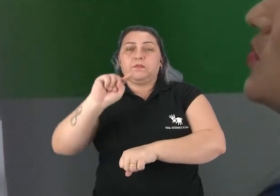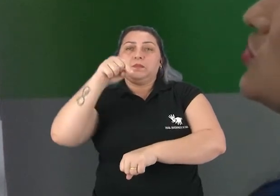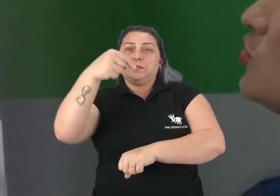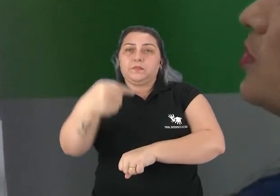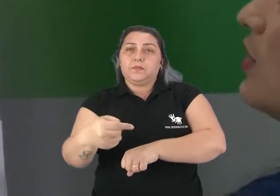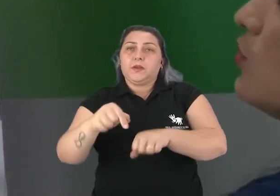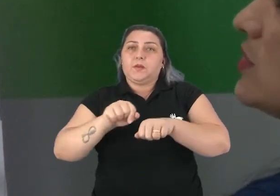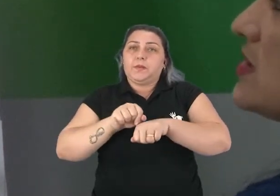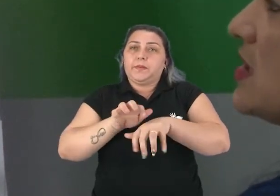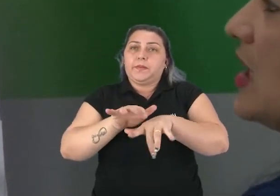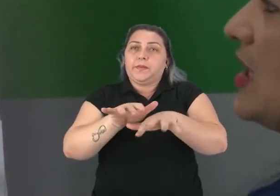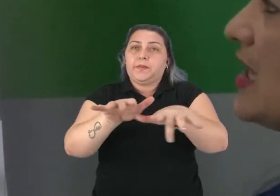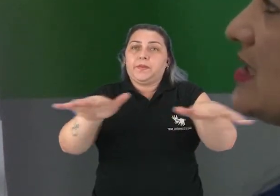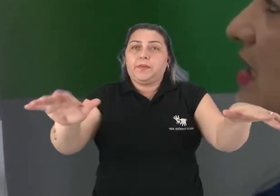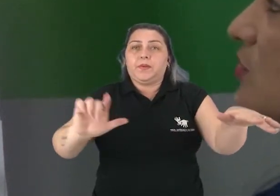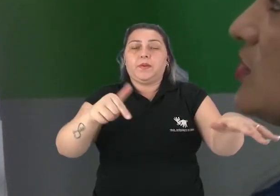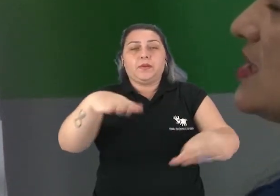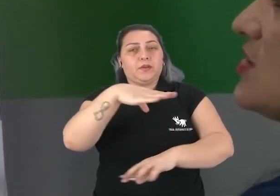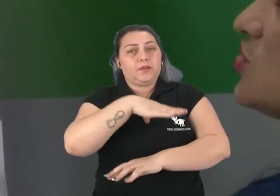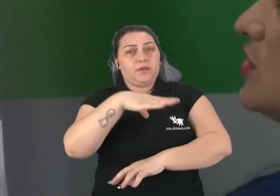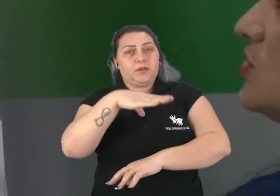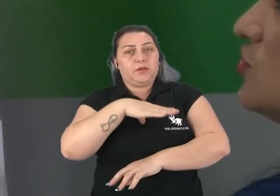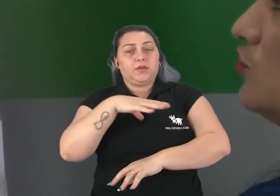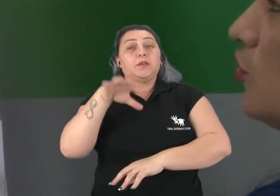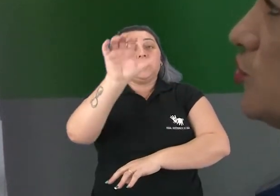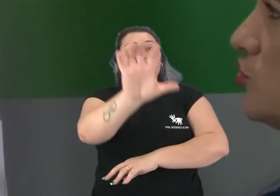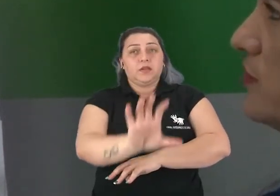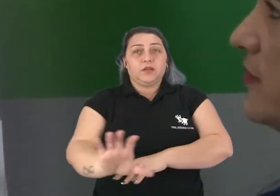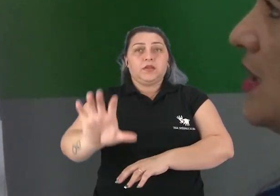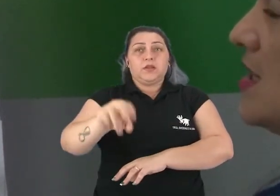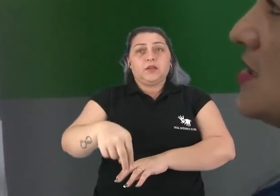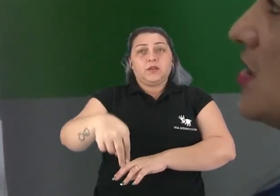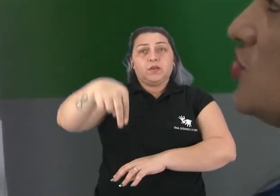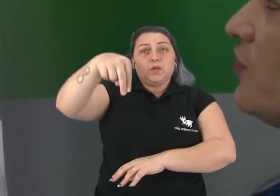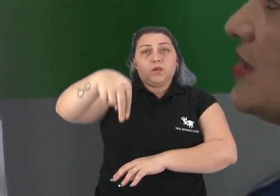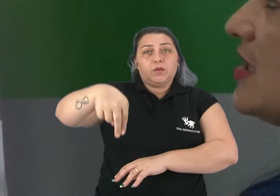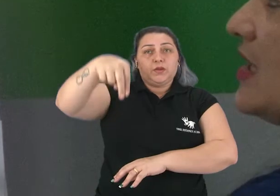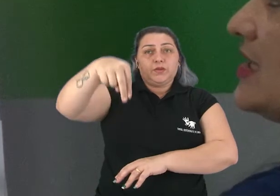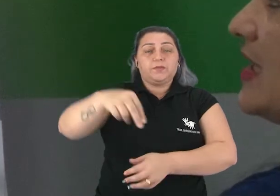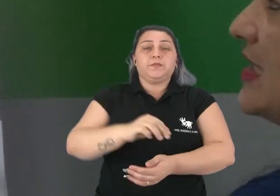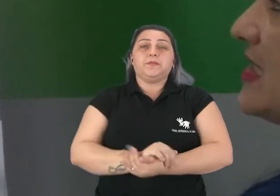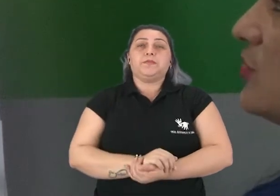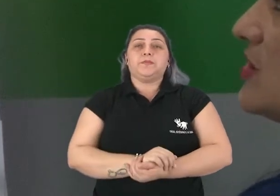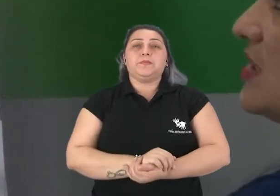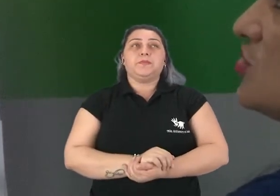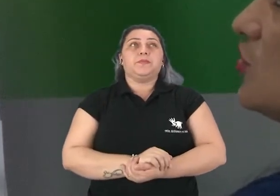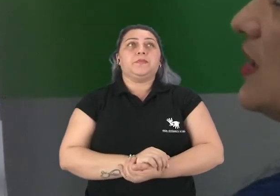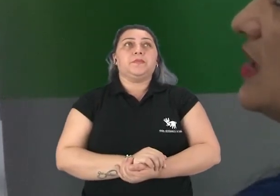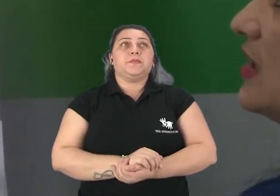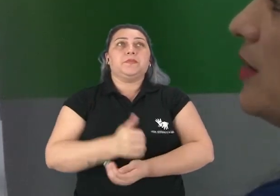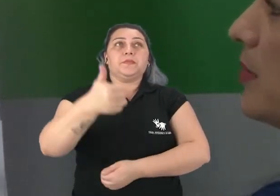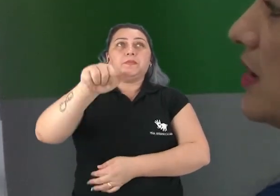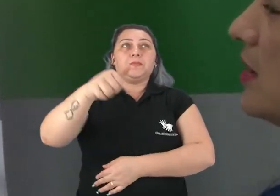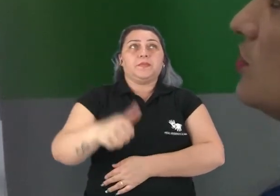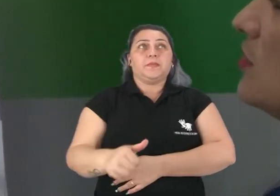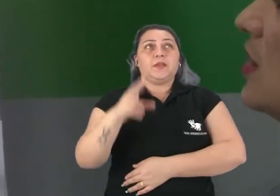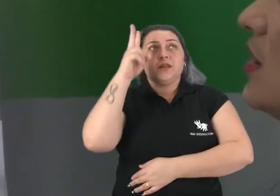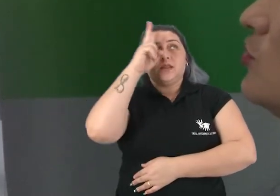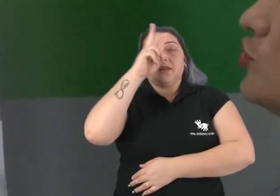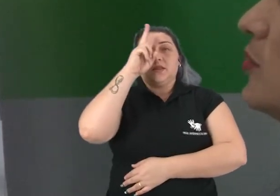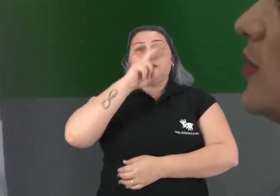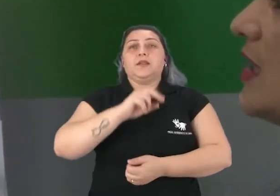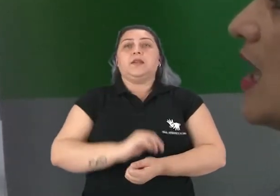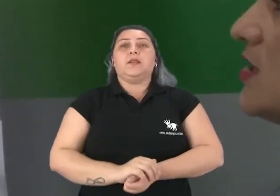foram se expandindo para outras. E essa aqui é a nossa região, a região Norte, ó. Se a gente for analisar a nossa região aqui,